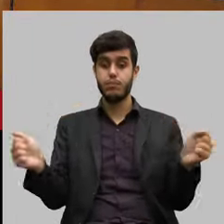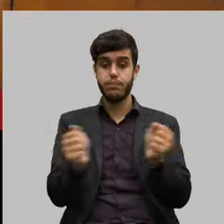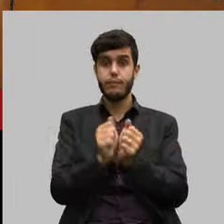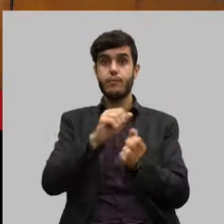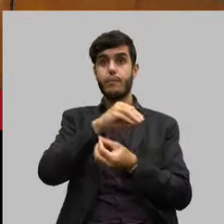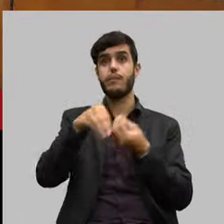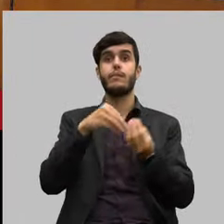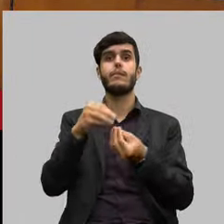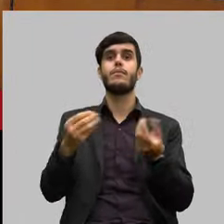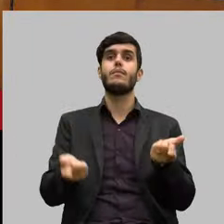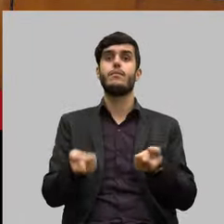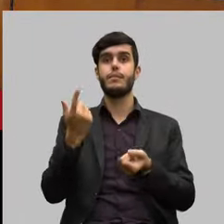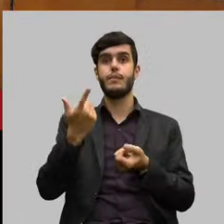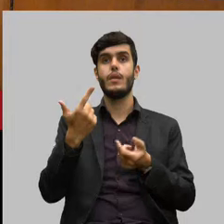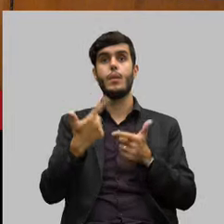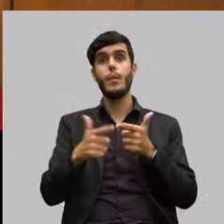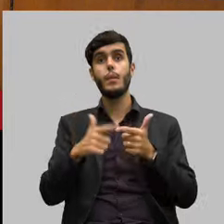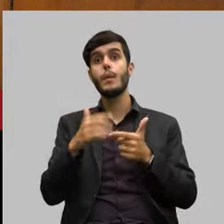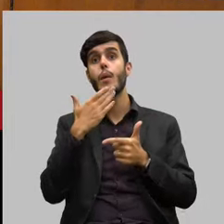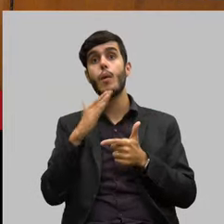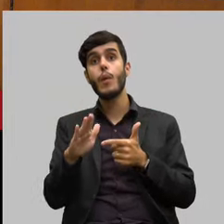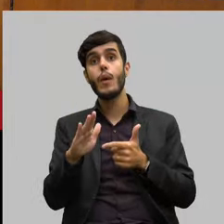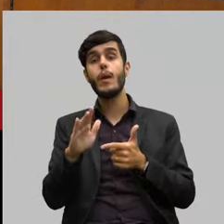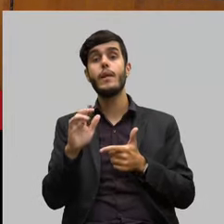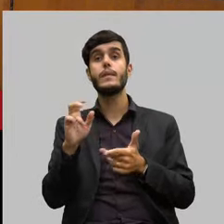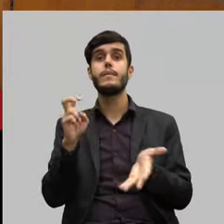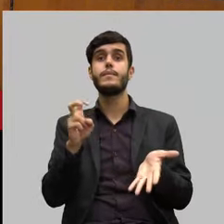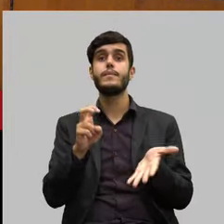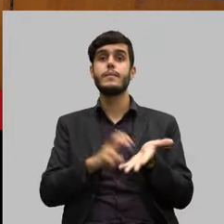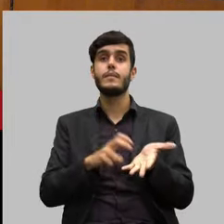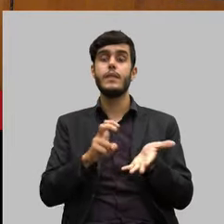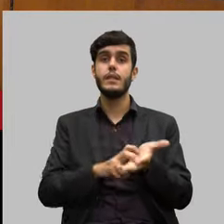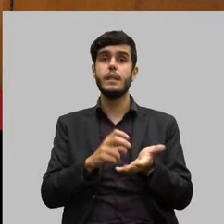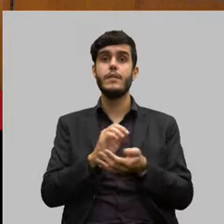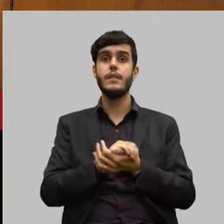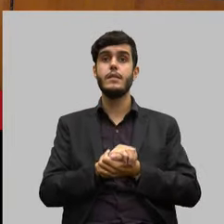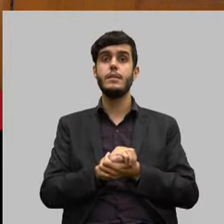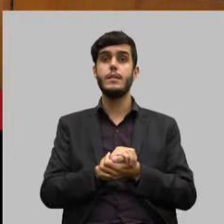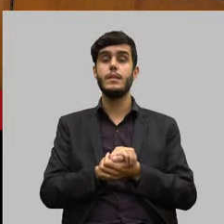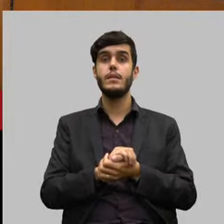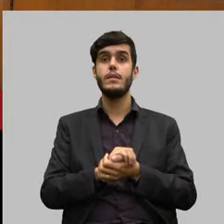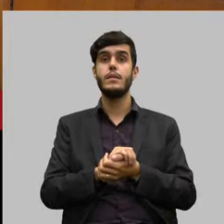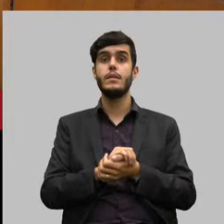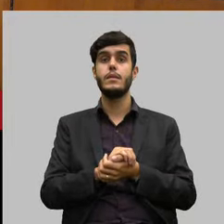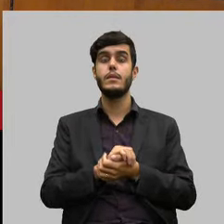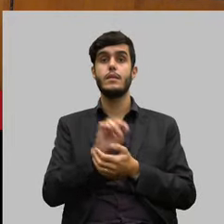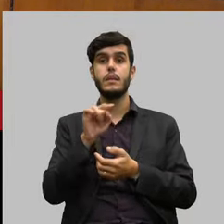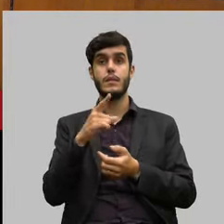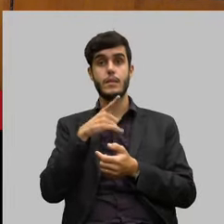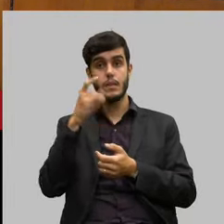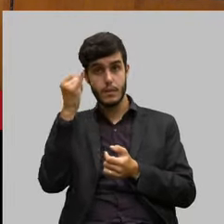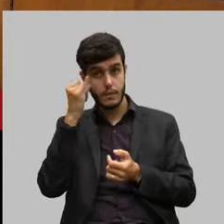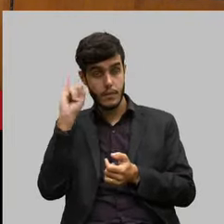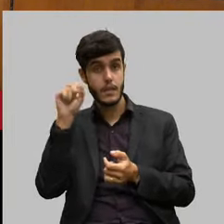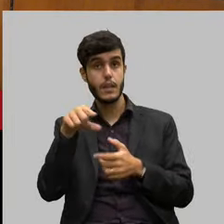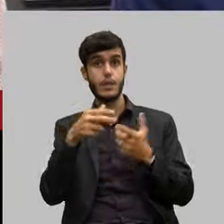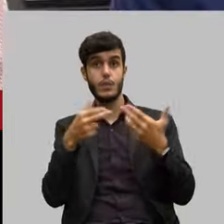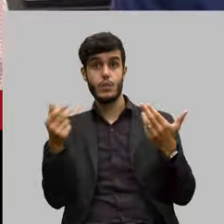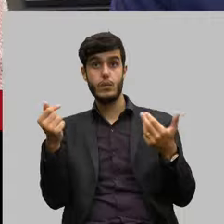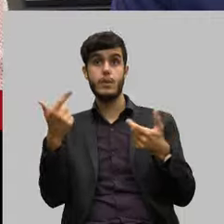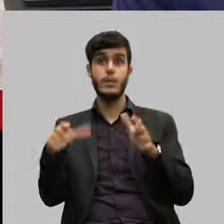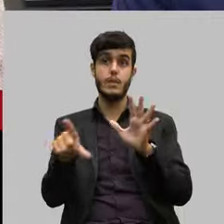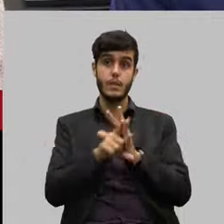levantei no período da manhã primeiro que daquilo que se refere à lei complementar Nós deveríamos estar tratando em lei